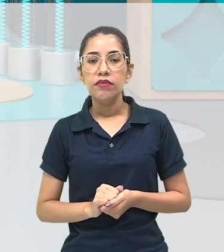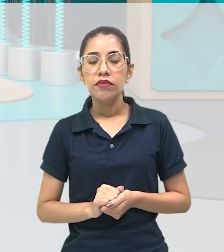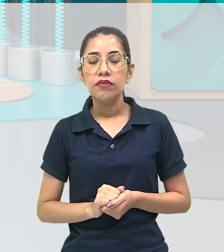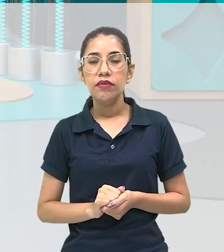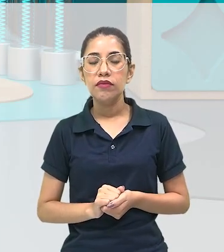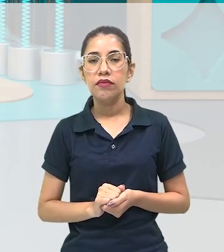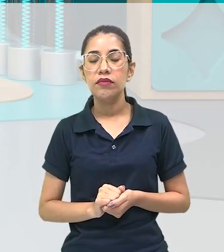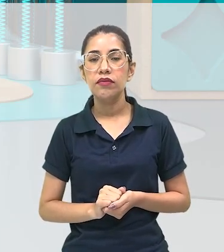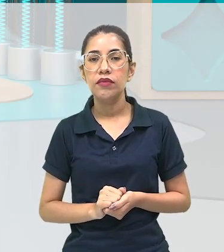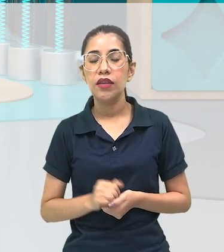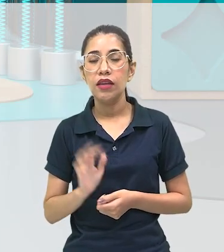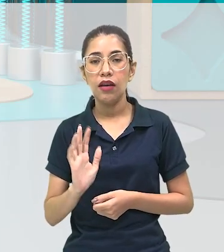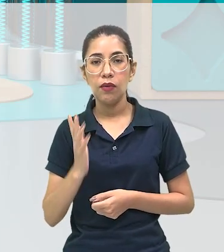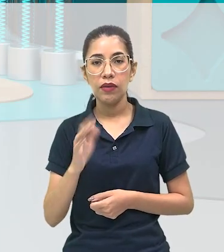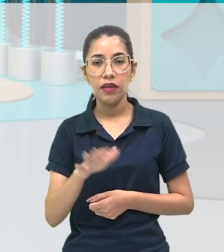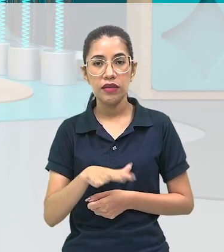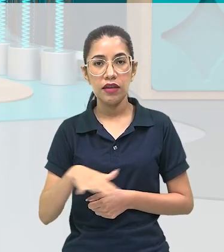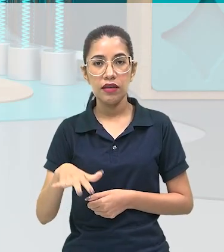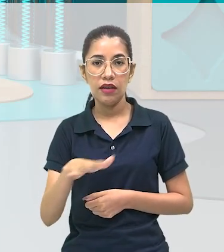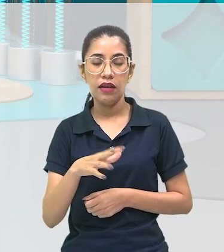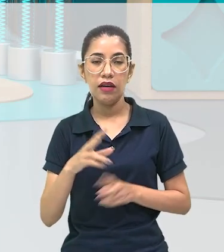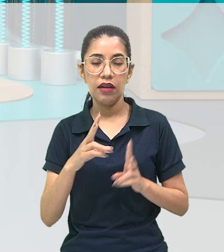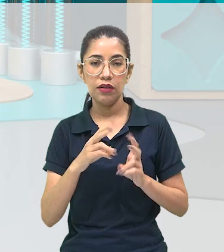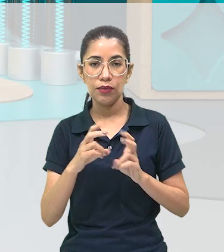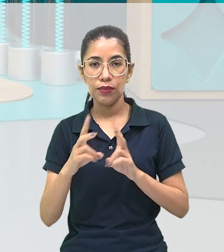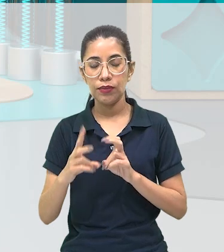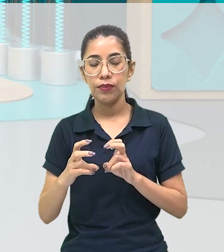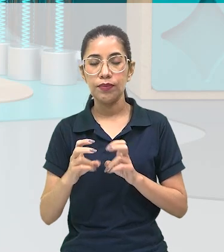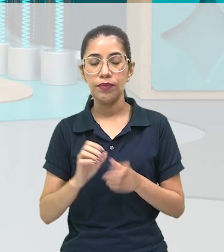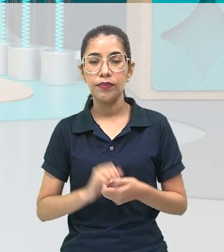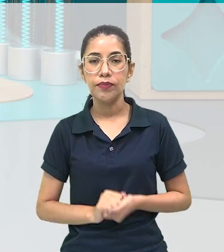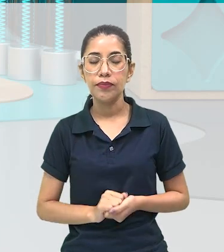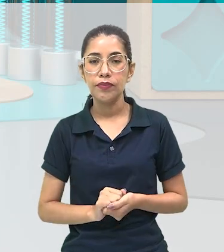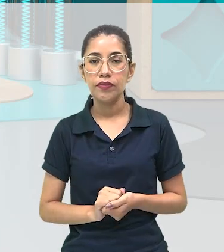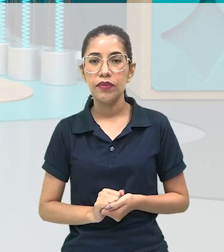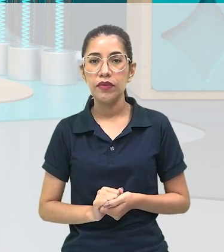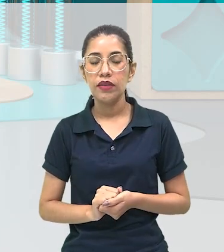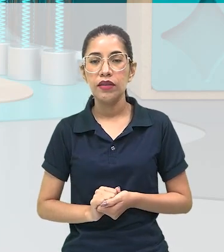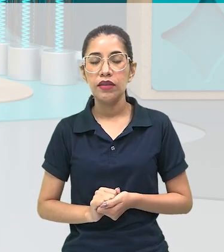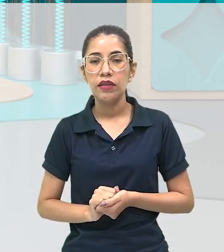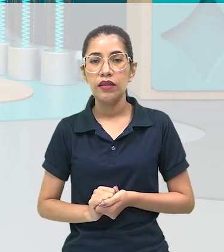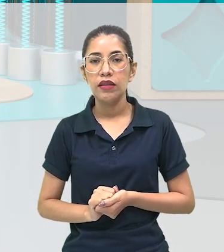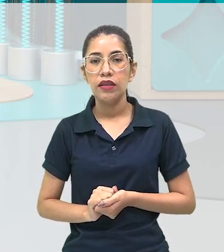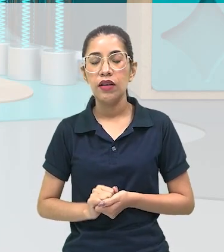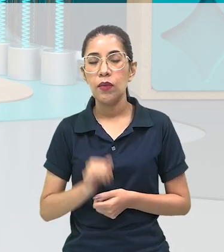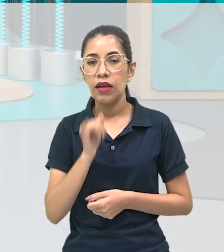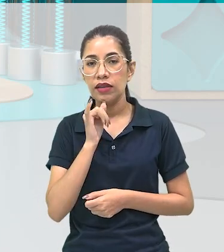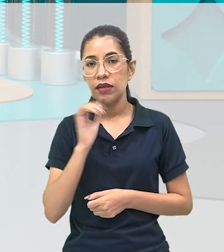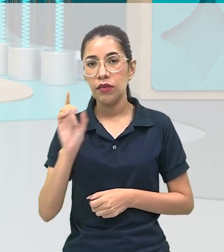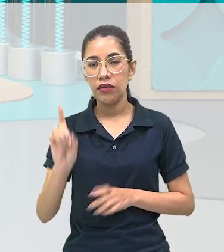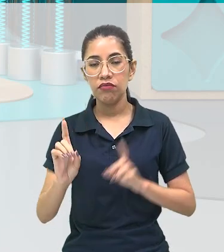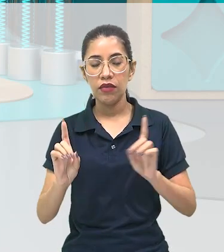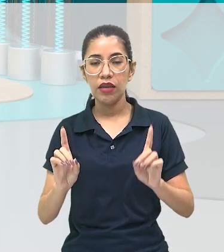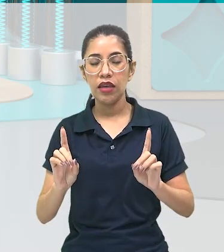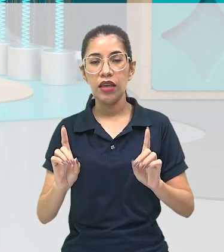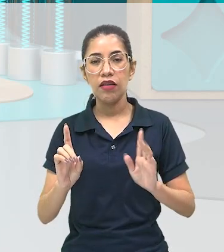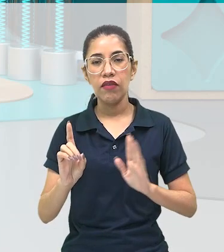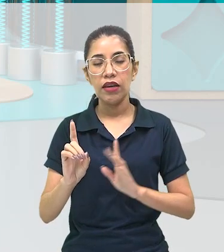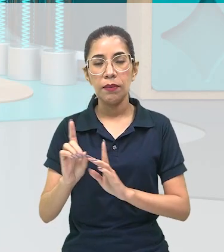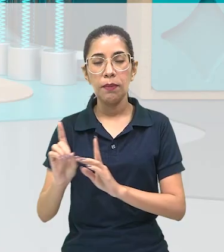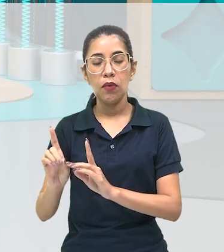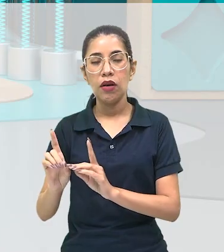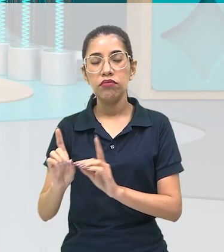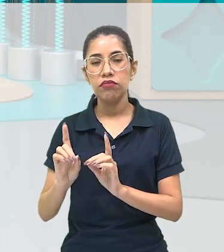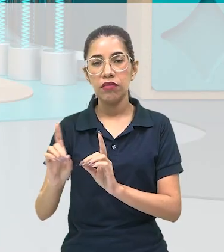E a luta acontece dentro desse espaço. Aquele que pisar fora desse espaço ou cair,